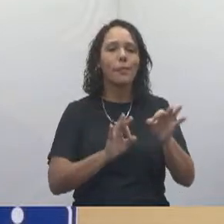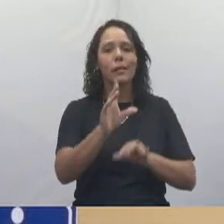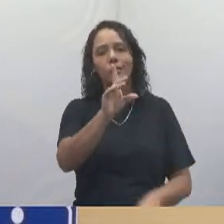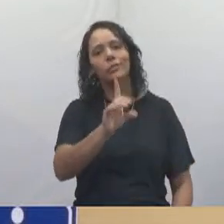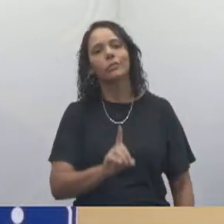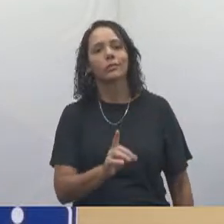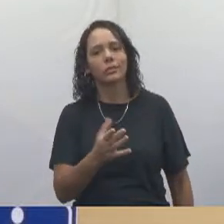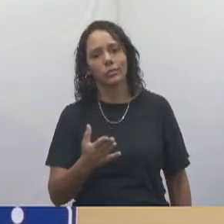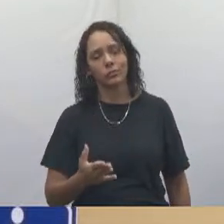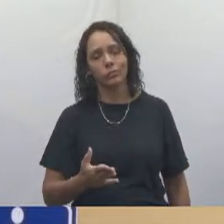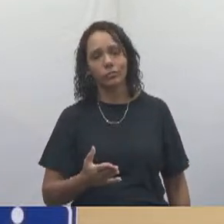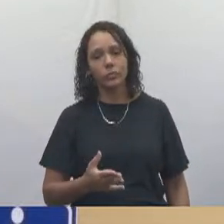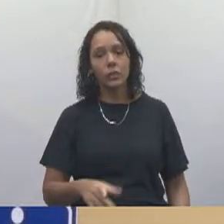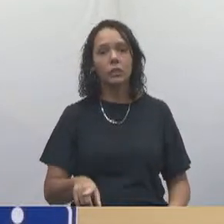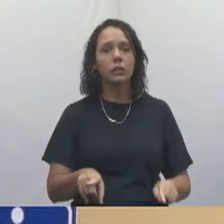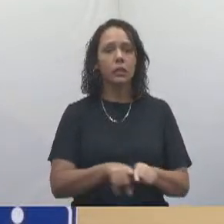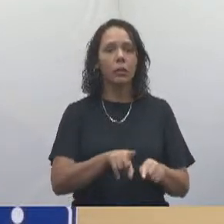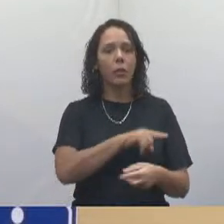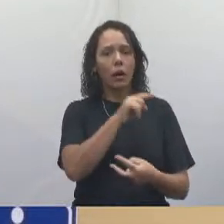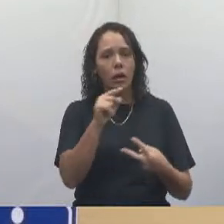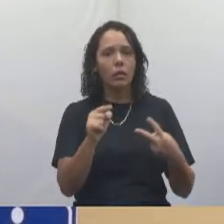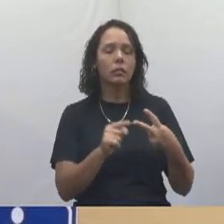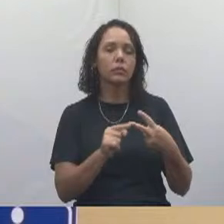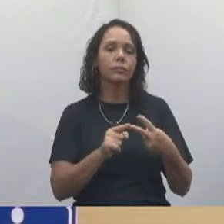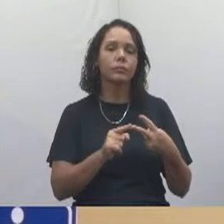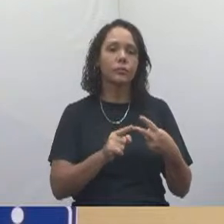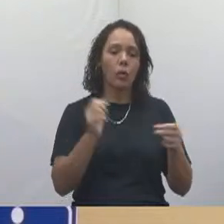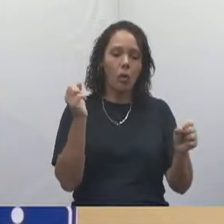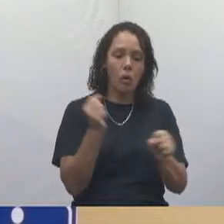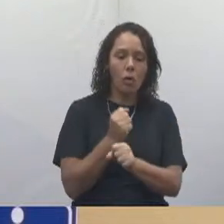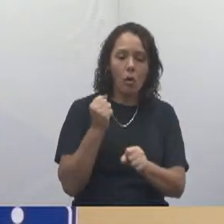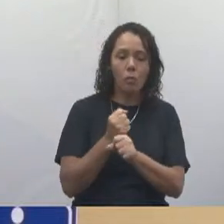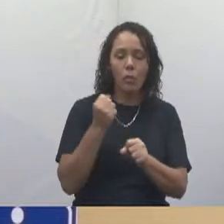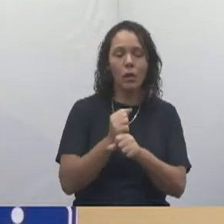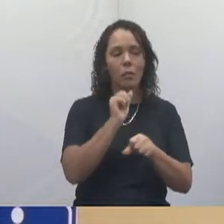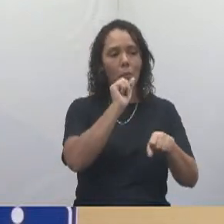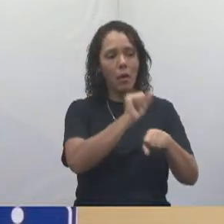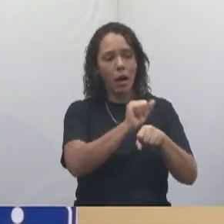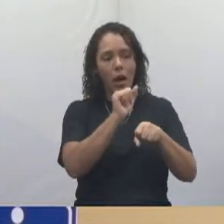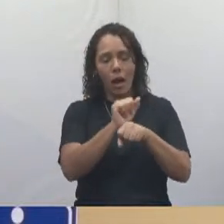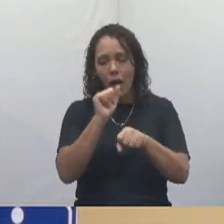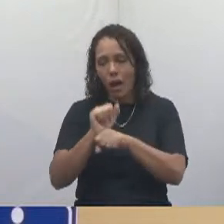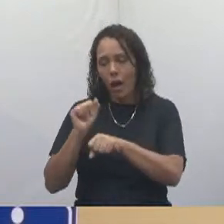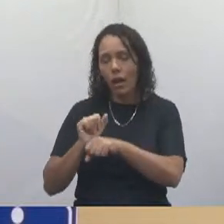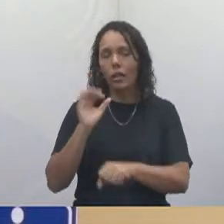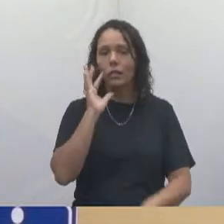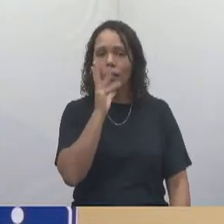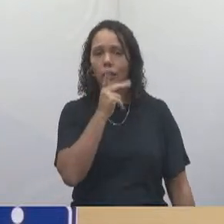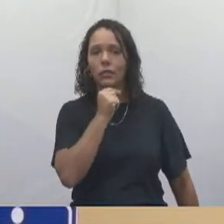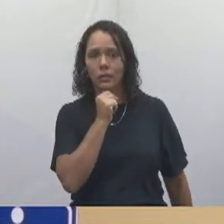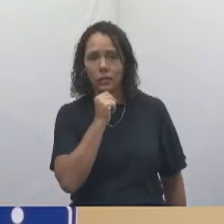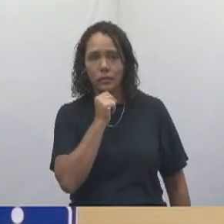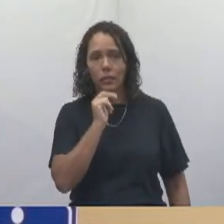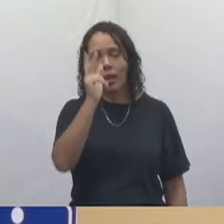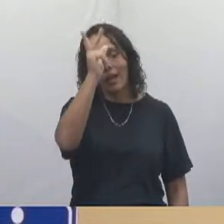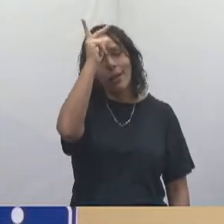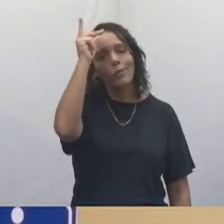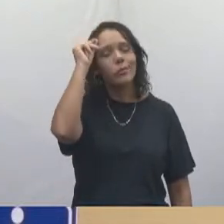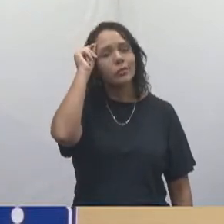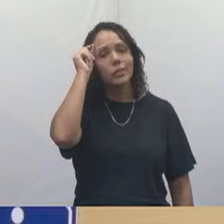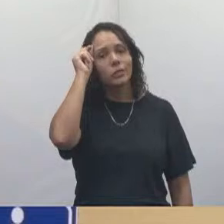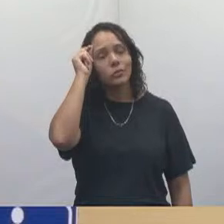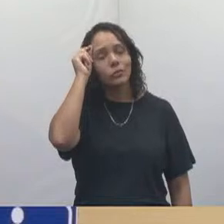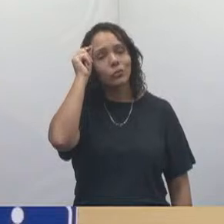outro destaque negativo: obras paralisadas, atrasadas. A Prefeitura Municipal não